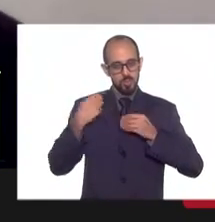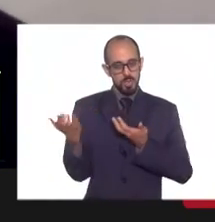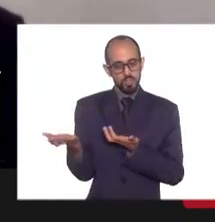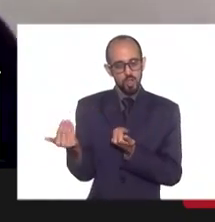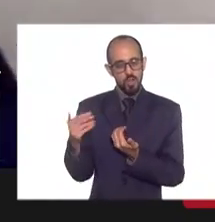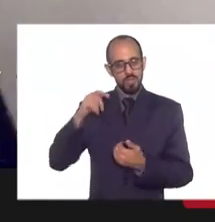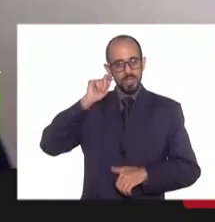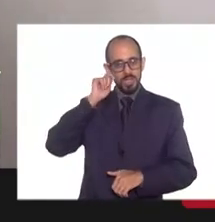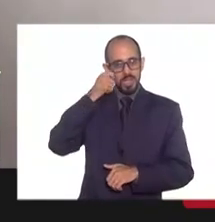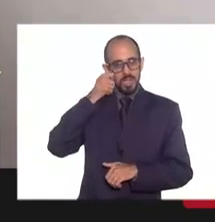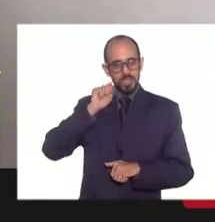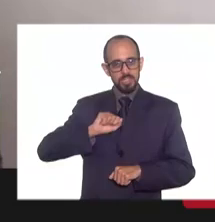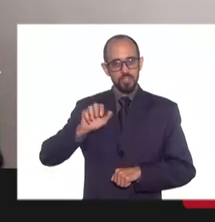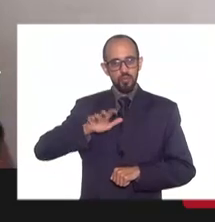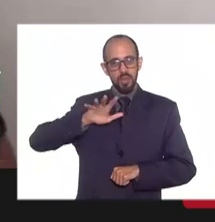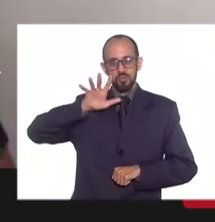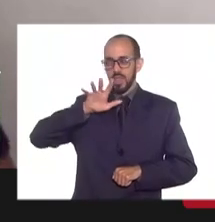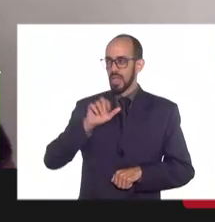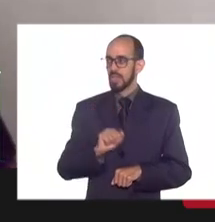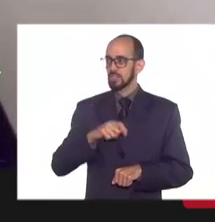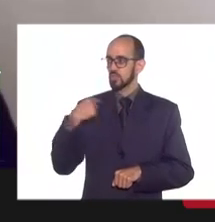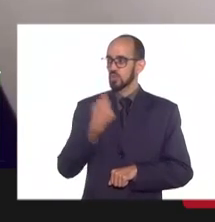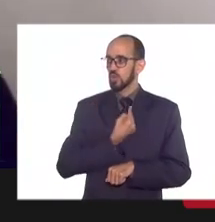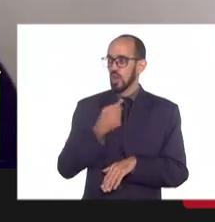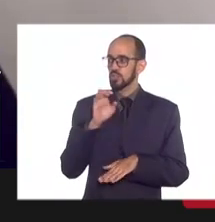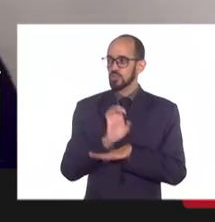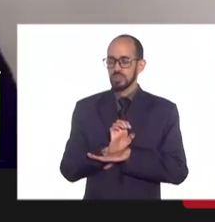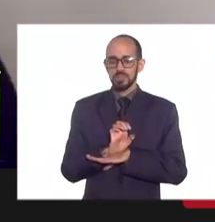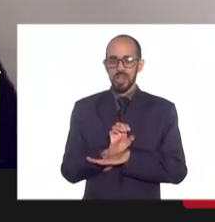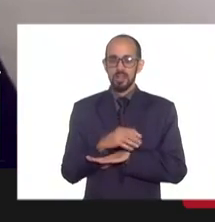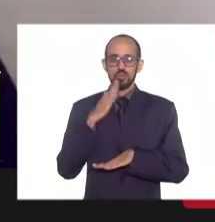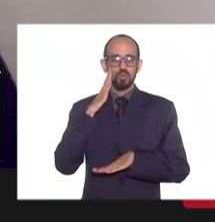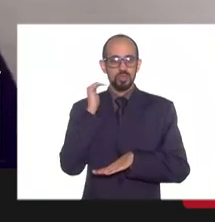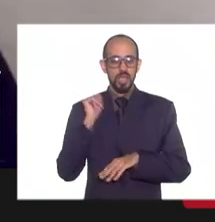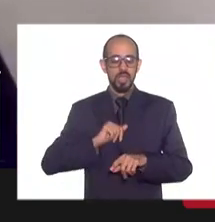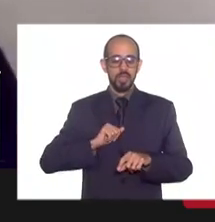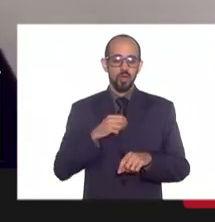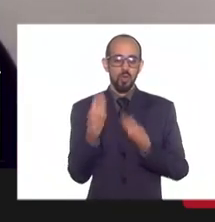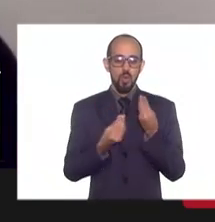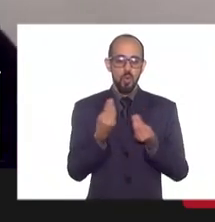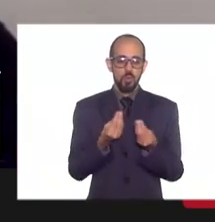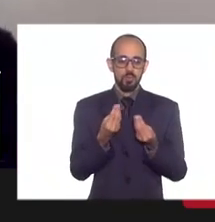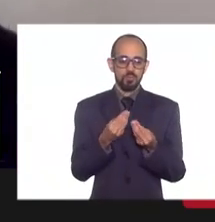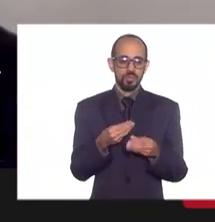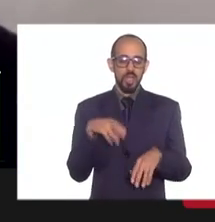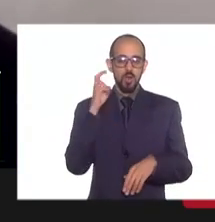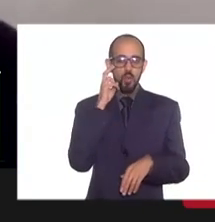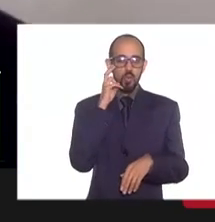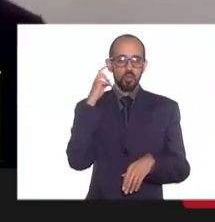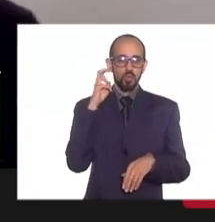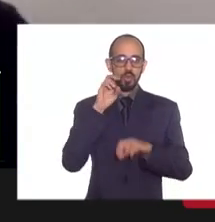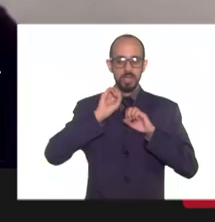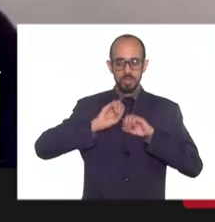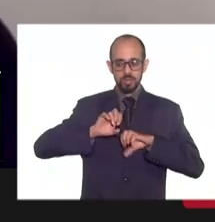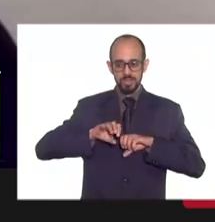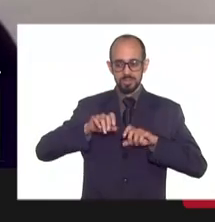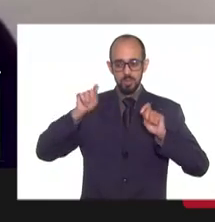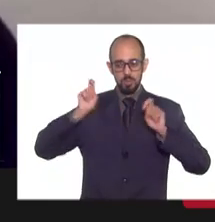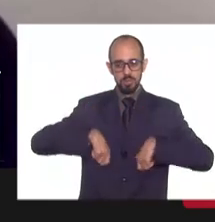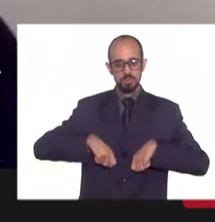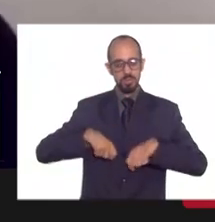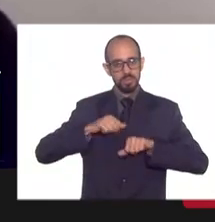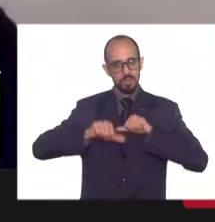das favelas e periferias do nosso estado sei o quanto que a cultura e a educação tem a possibilidade de